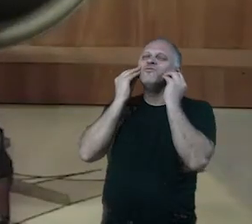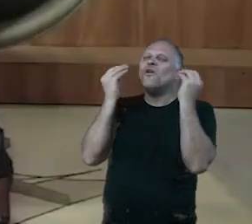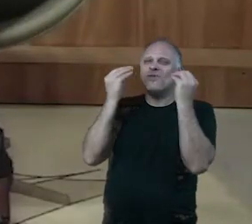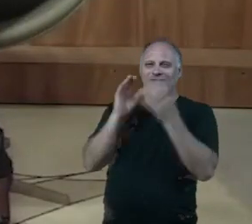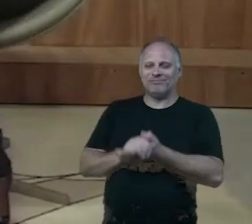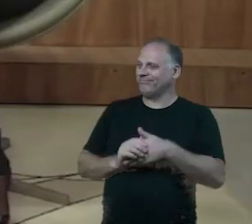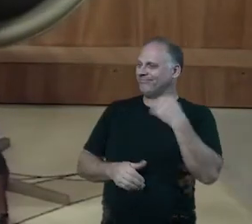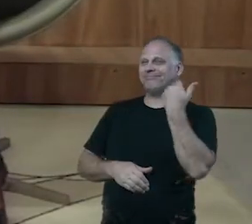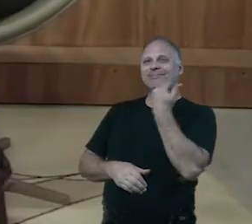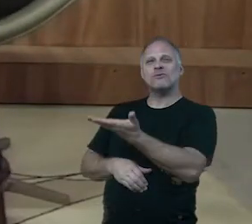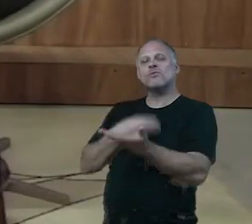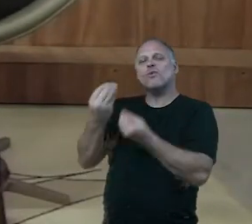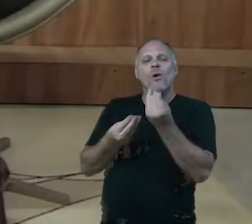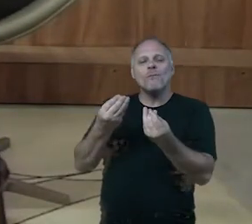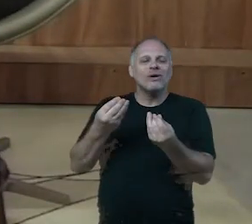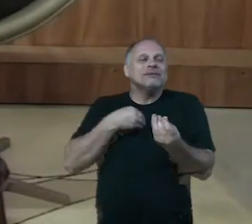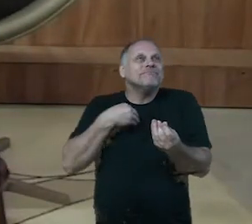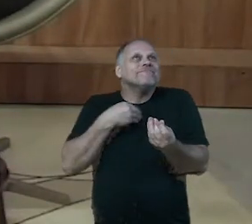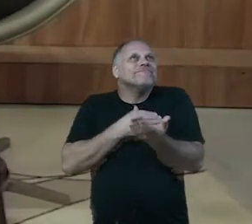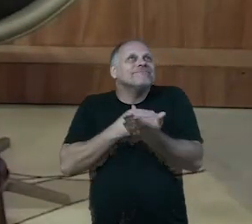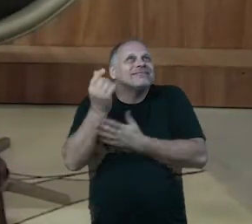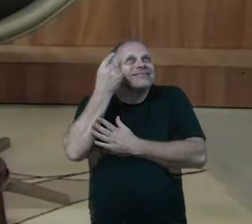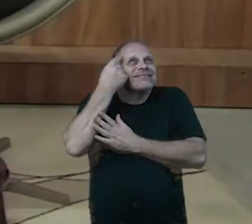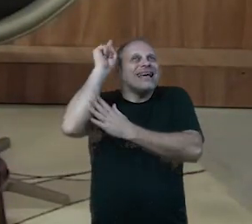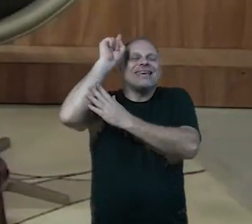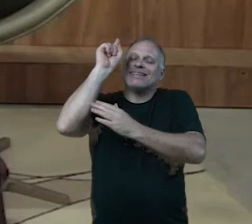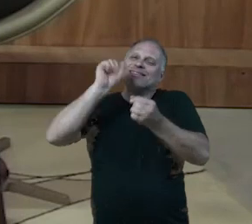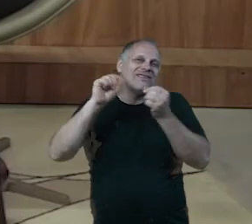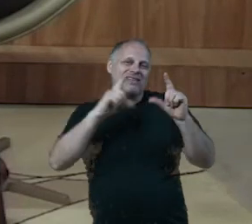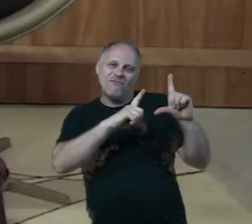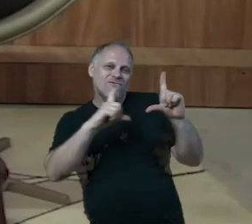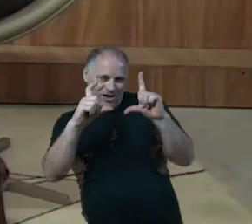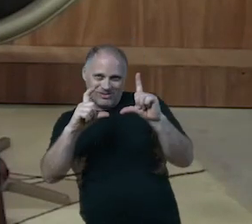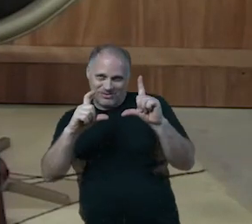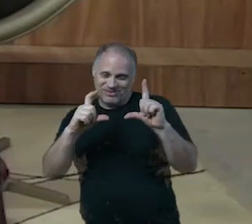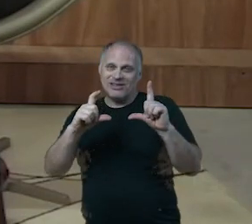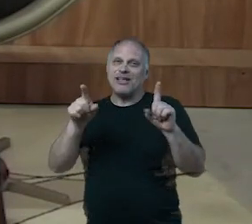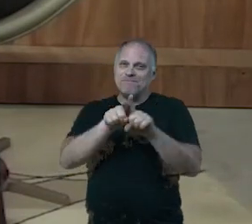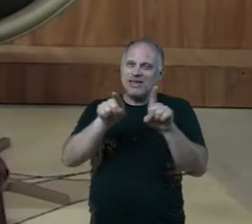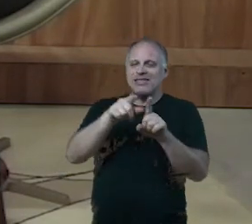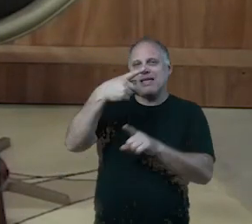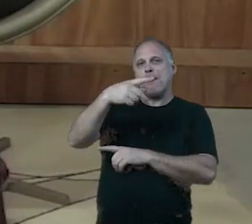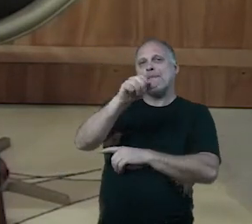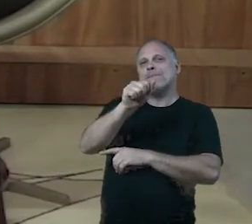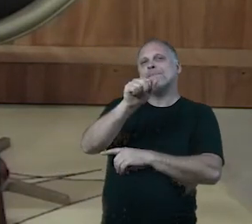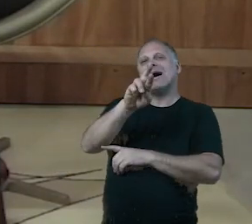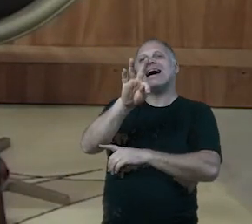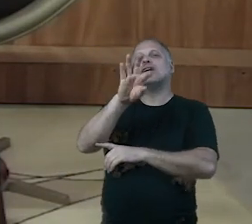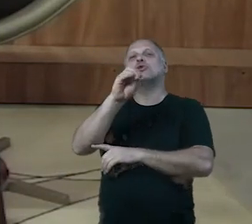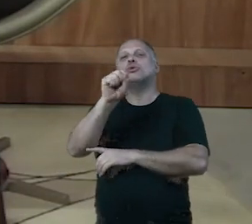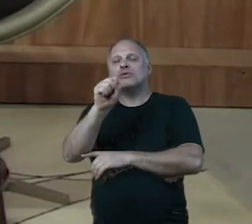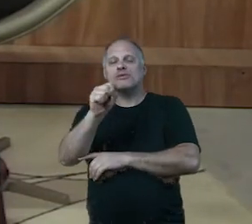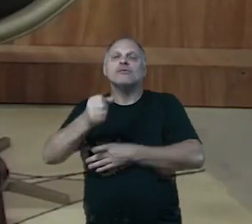E, Natália, como é que surgiu a inspiração? Assim, tu faz também, às vezes, fotos de partos, né? Eu vejo que, às vezes, tu